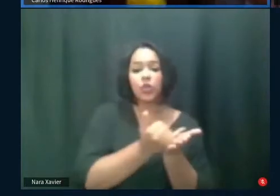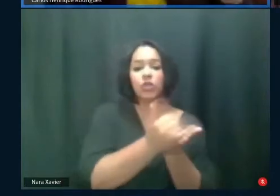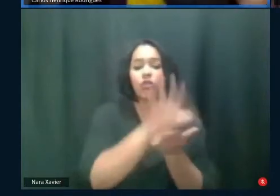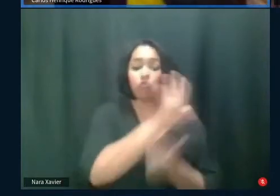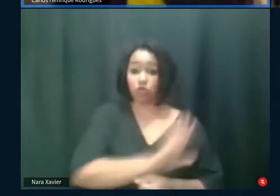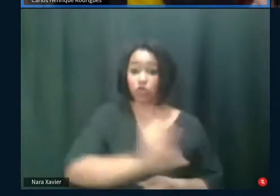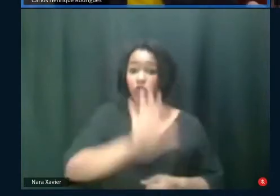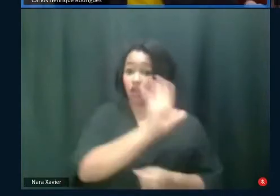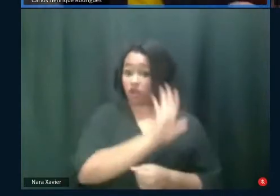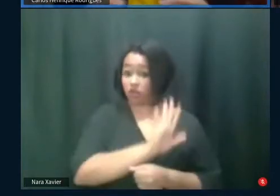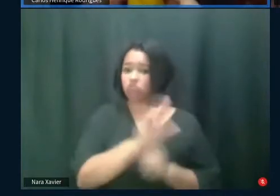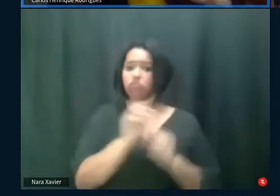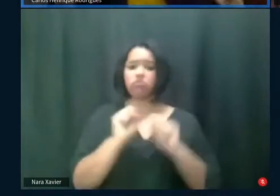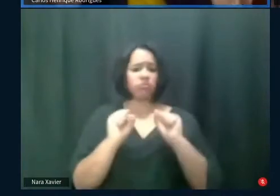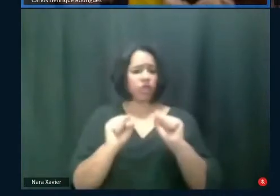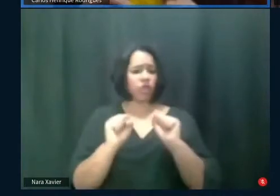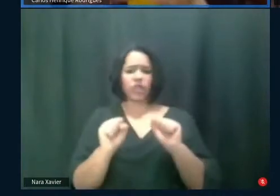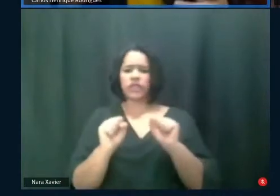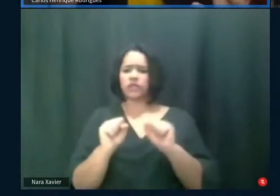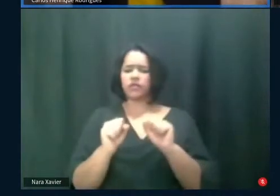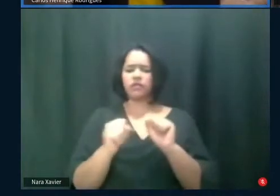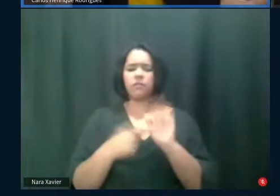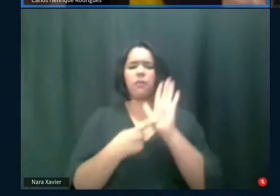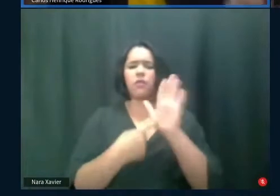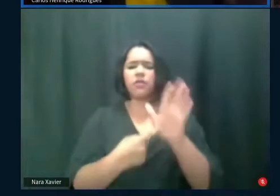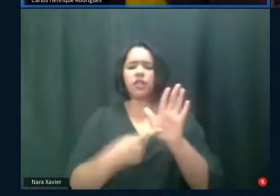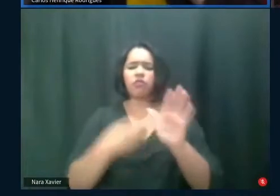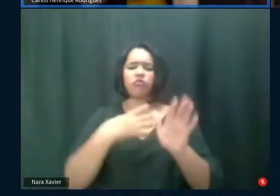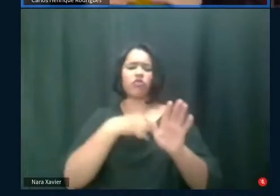geral, apresenta de forma mais ampla, mais